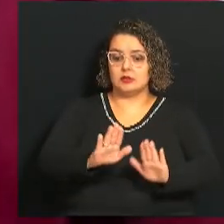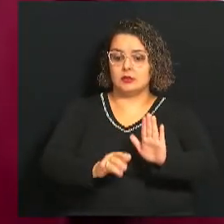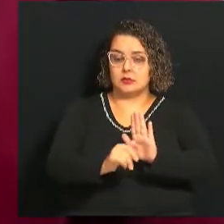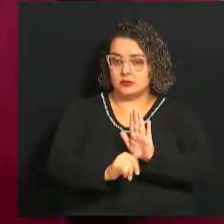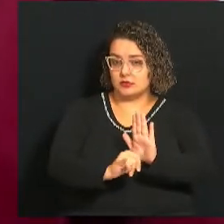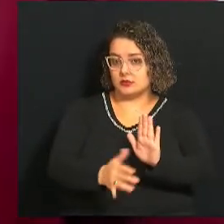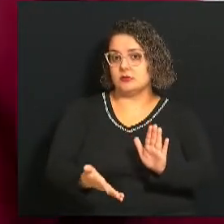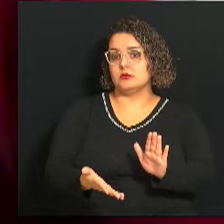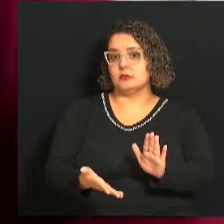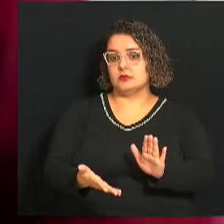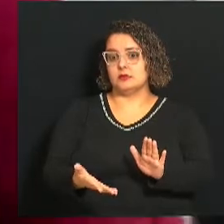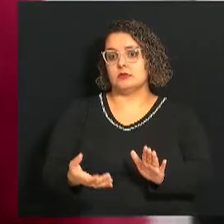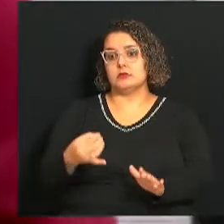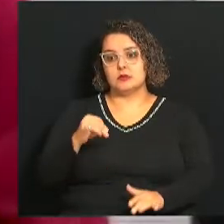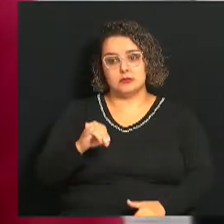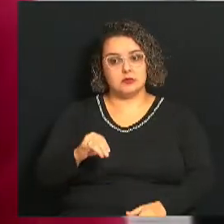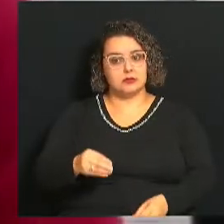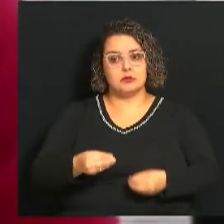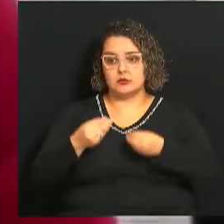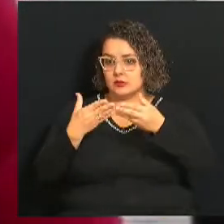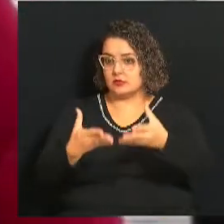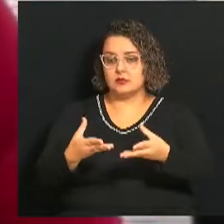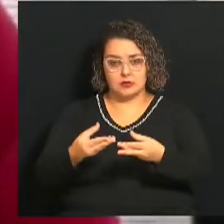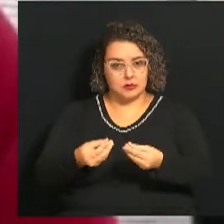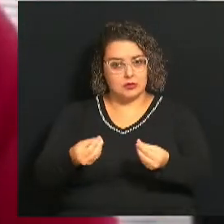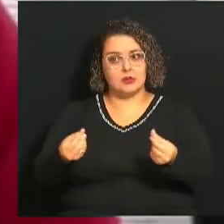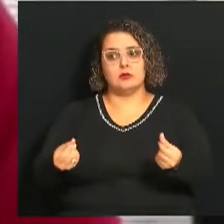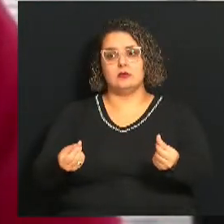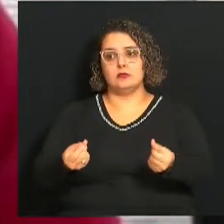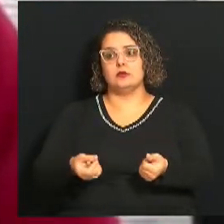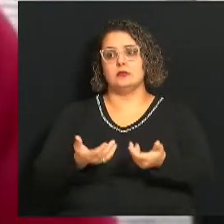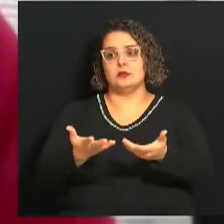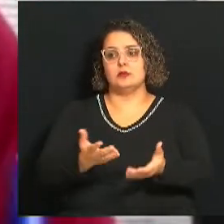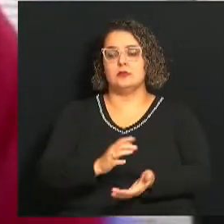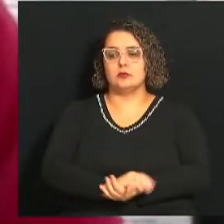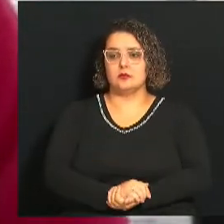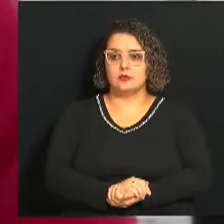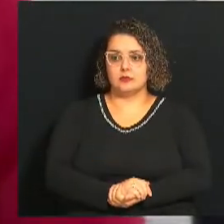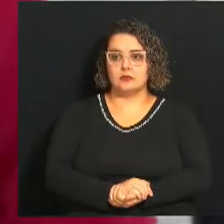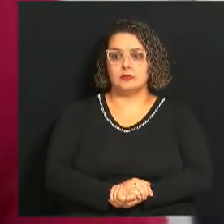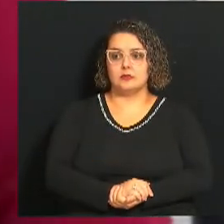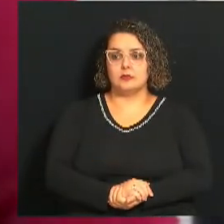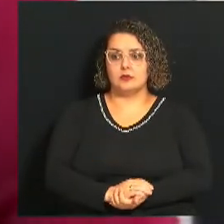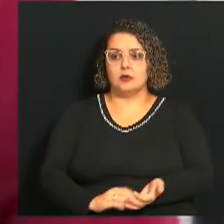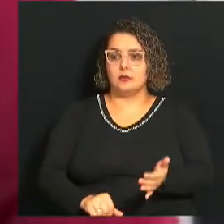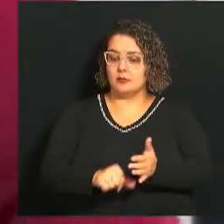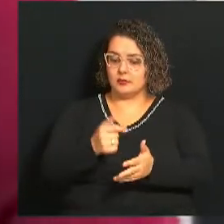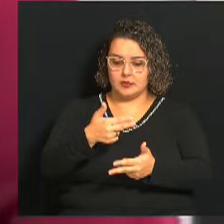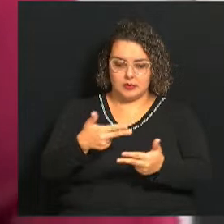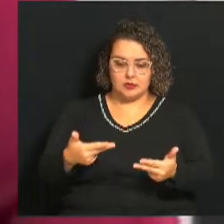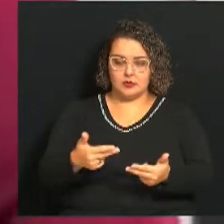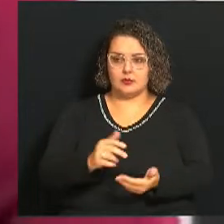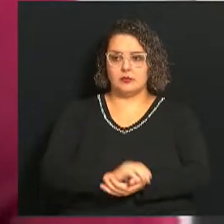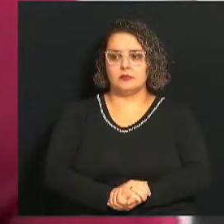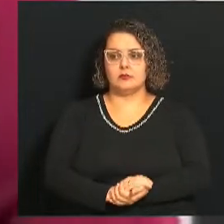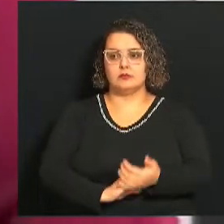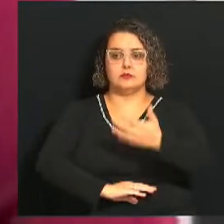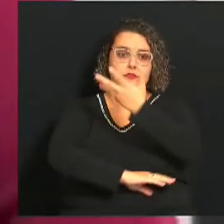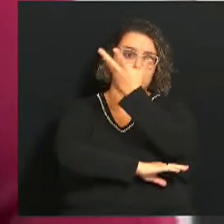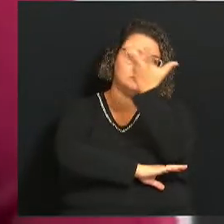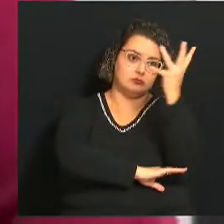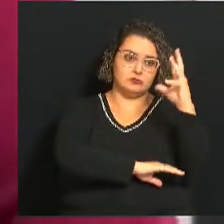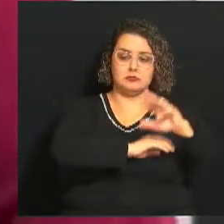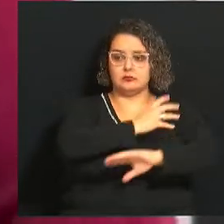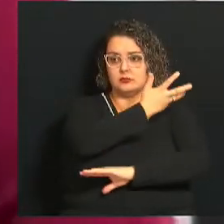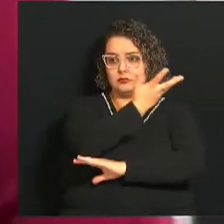nesse assunto, negligenciar na qualidade do fornecimento. Então, esse é um primeiro ponto. E a arborização faz parte do